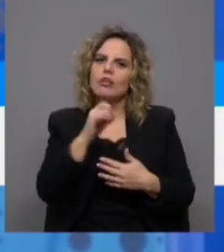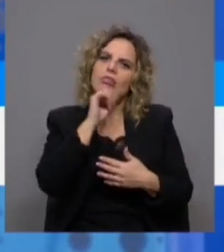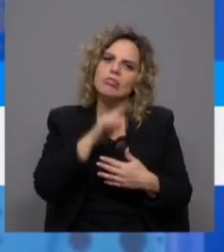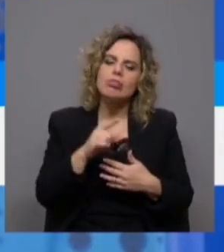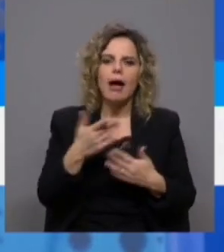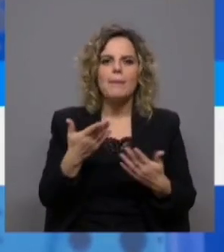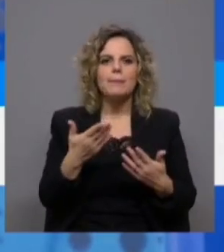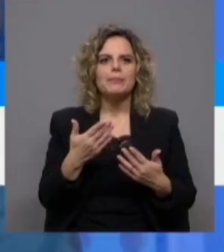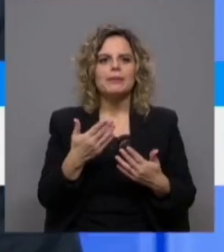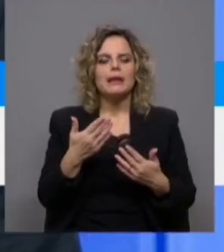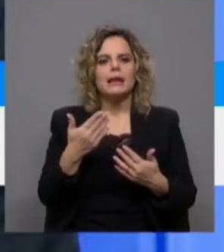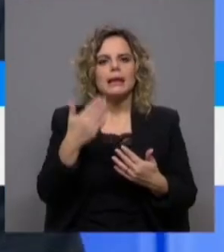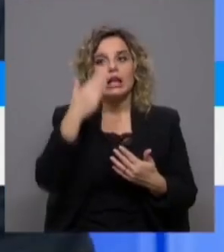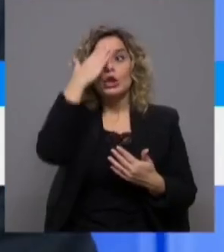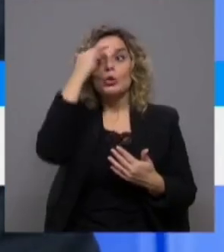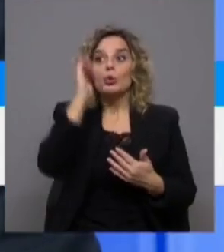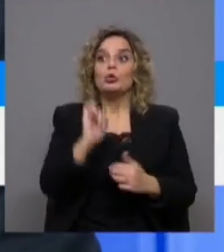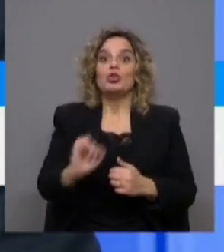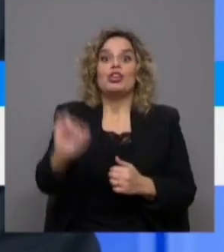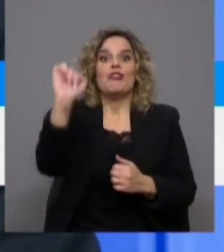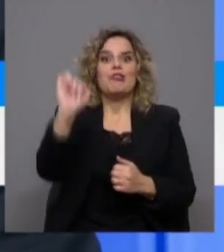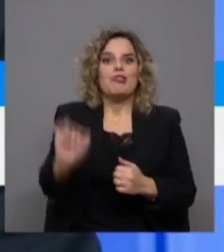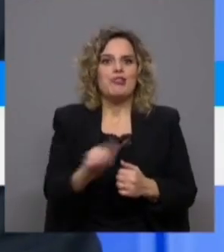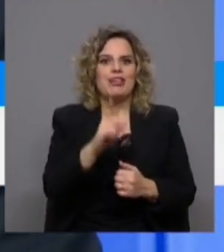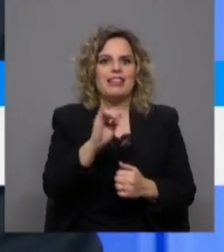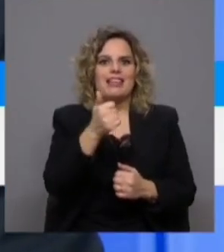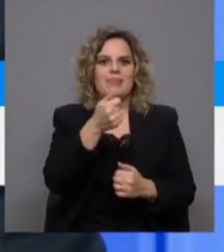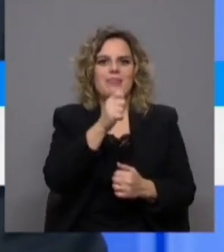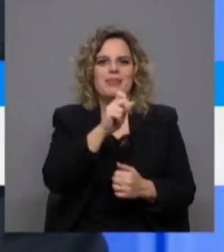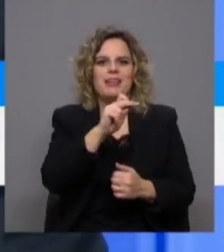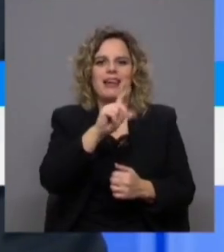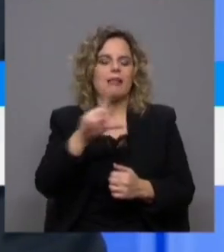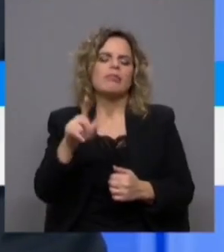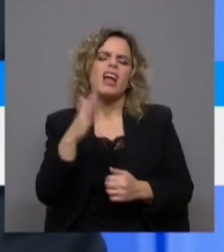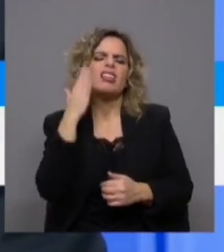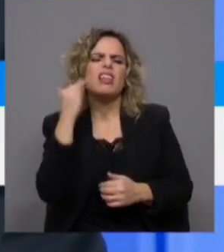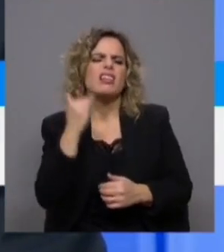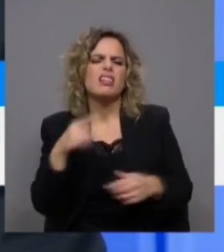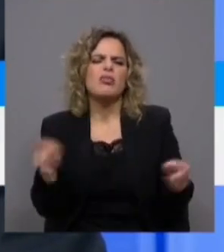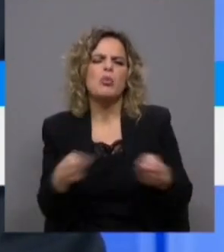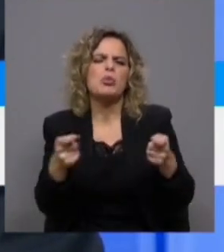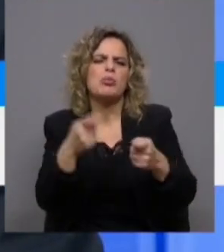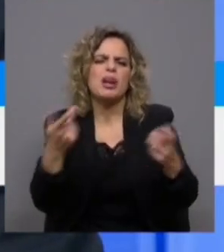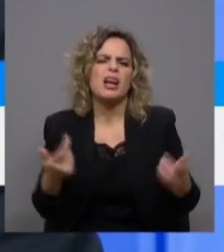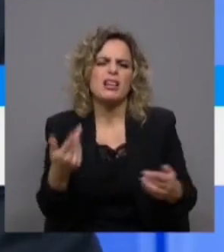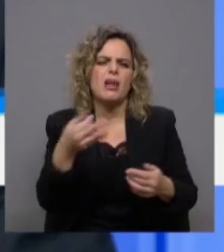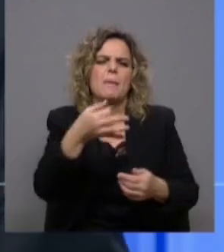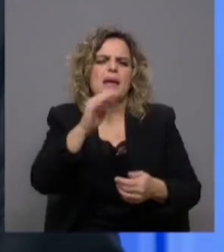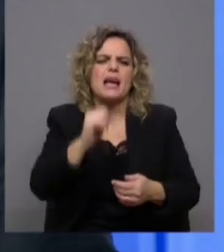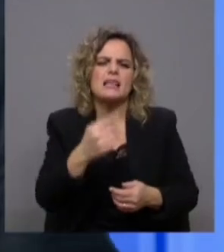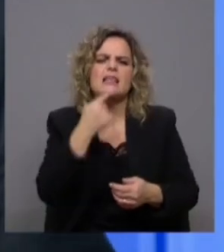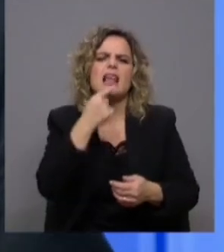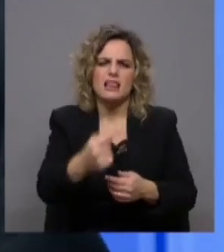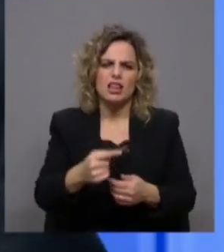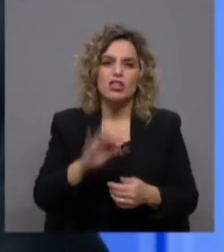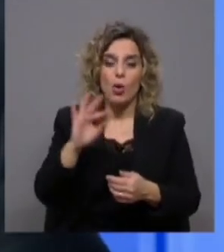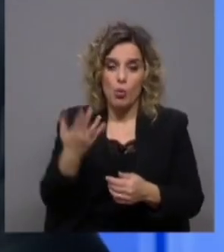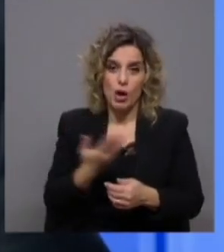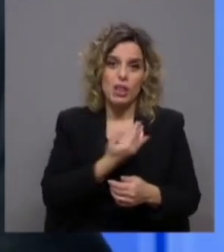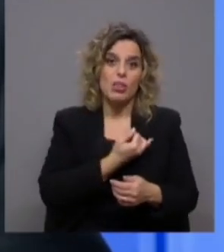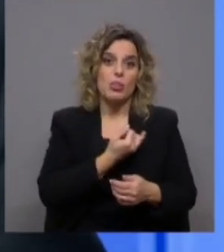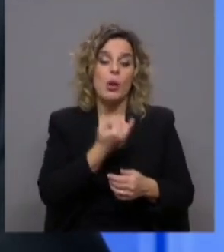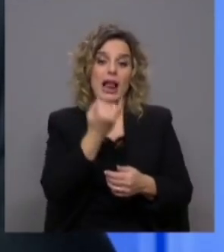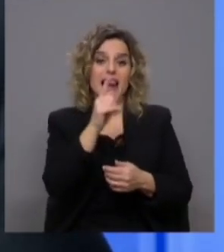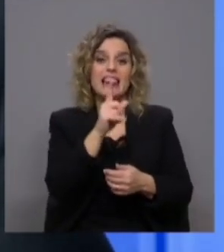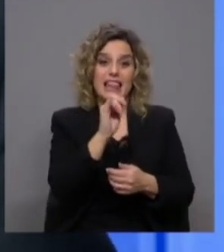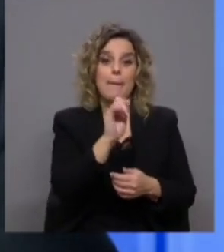a ideologia Liberal Esse foi uma alternativa de propaganda do PS dizer que até os liberais que tenham gostado quando chega o tempo é